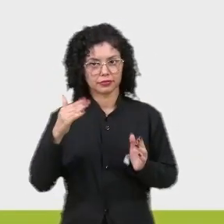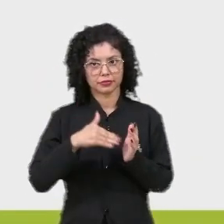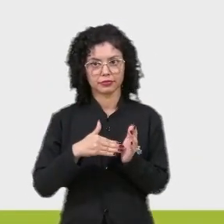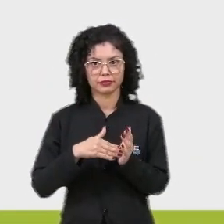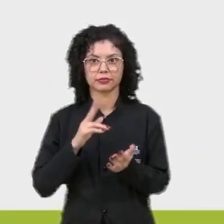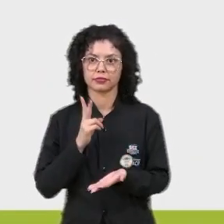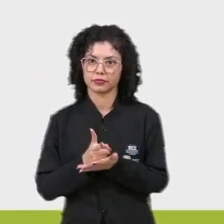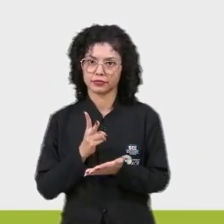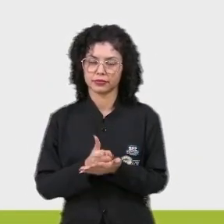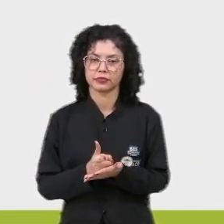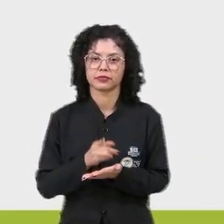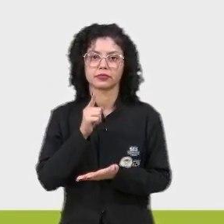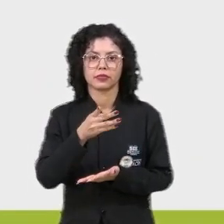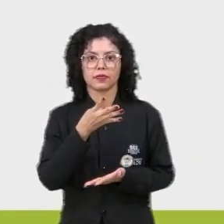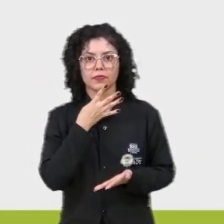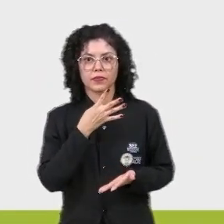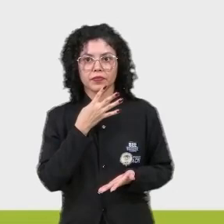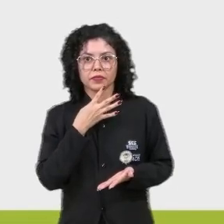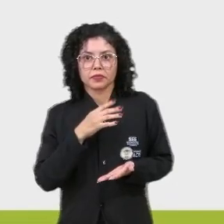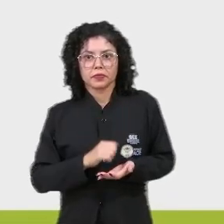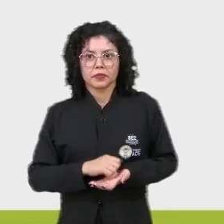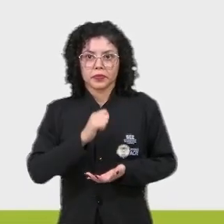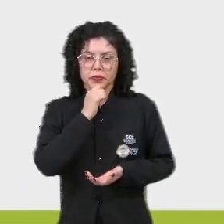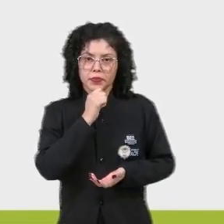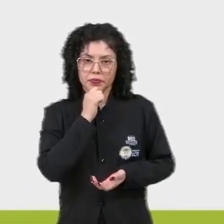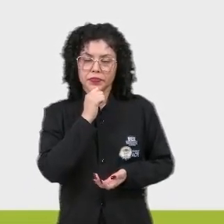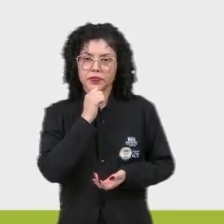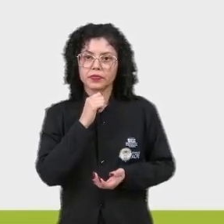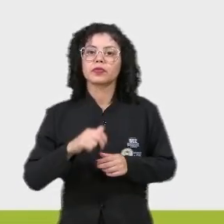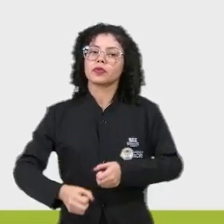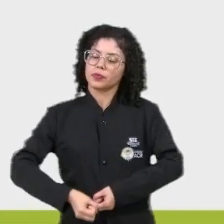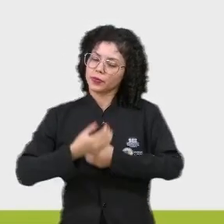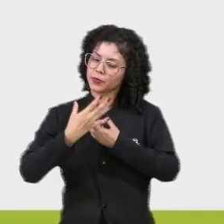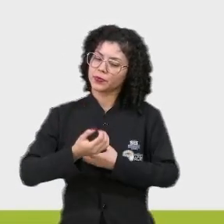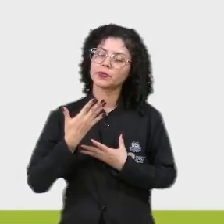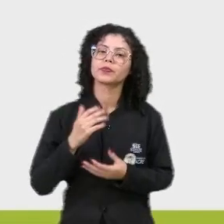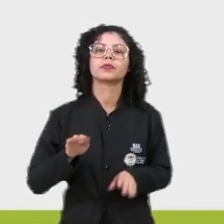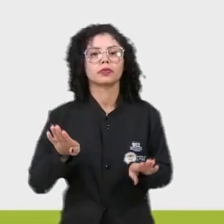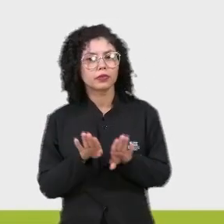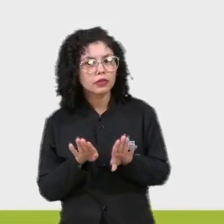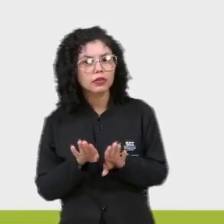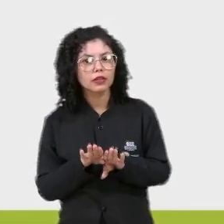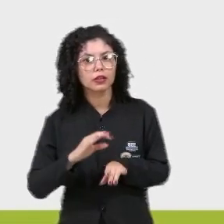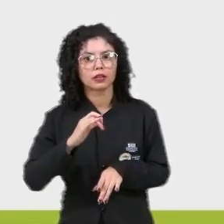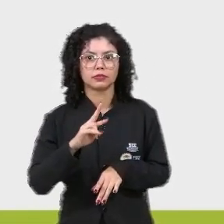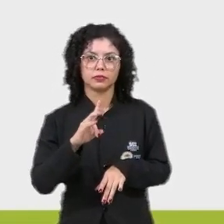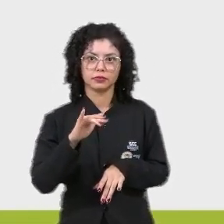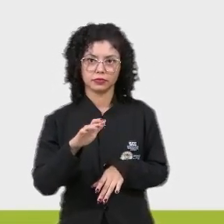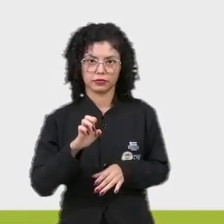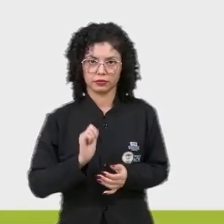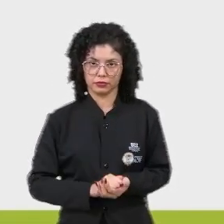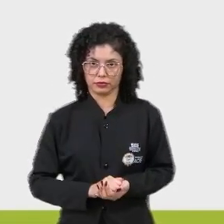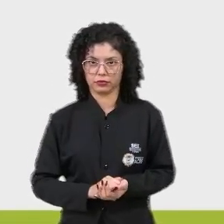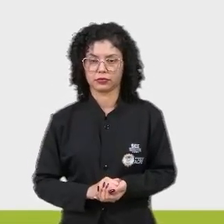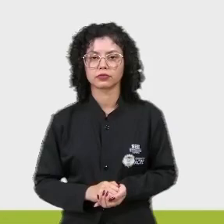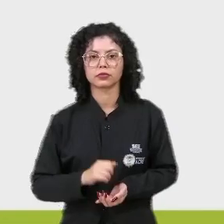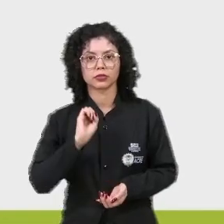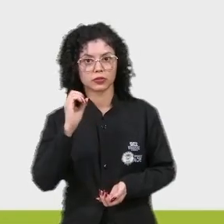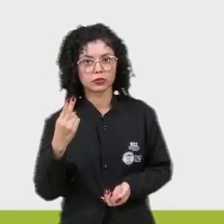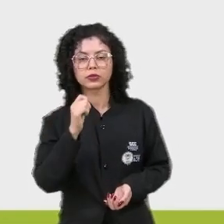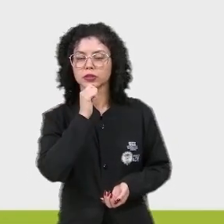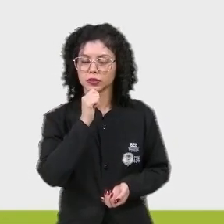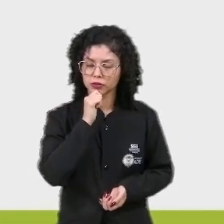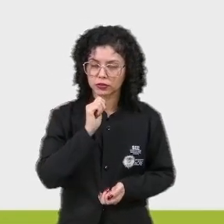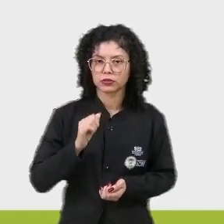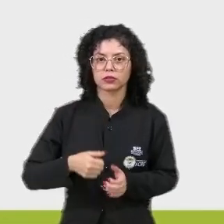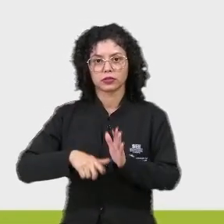aí, mesmo que você não conhecesse o poema de Carlos Drummond de Andrade, ou soubesse se ele